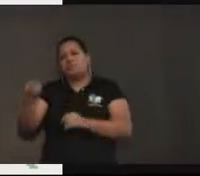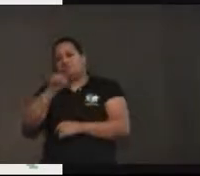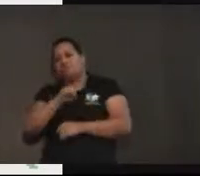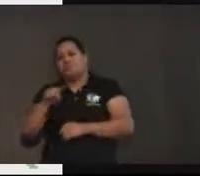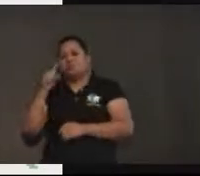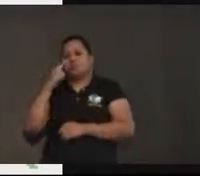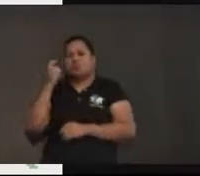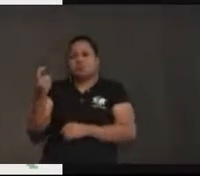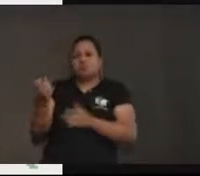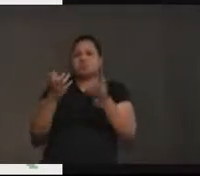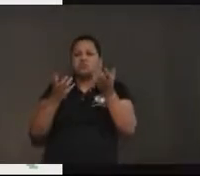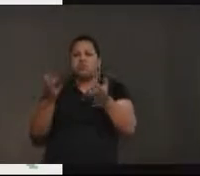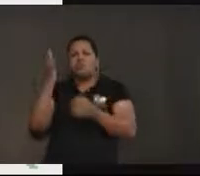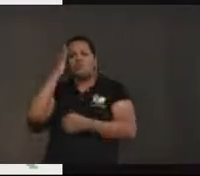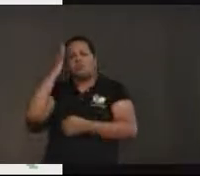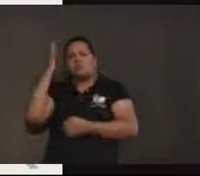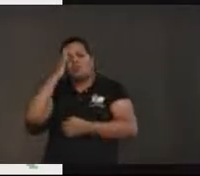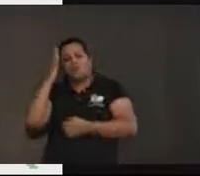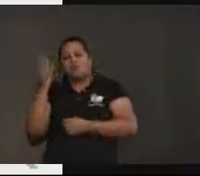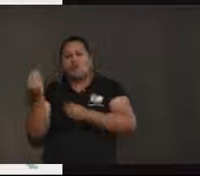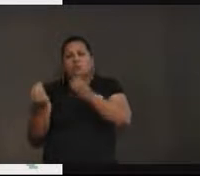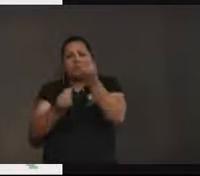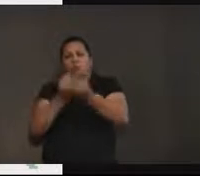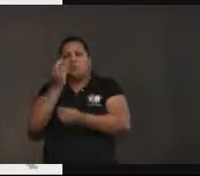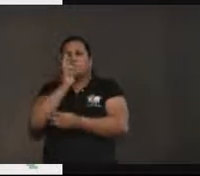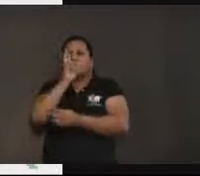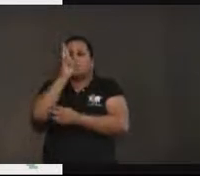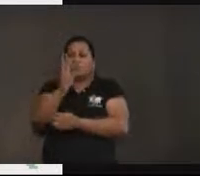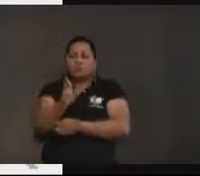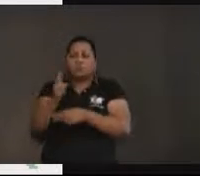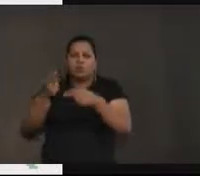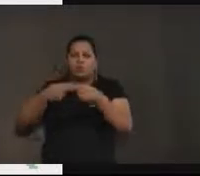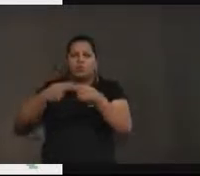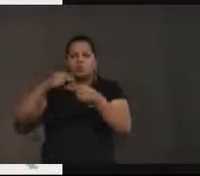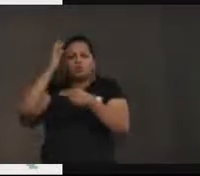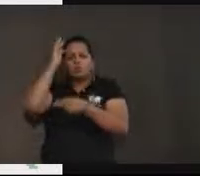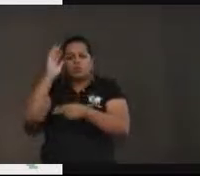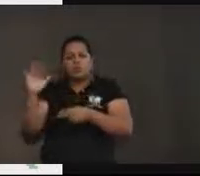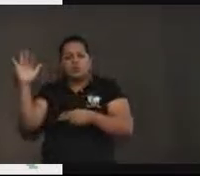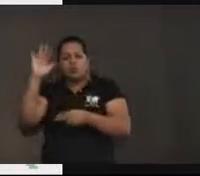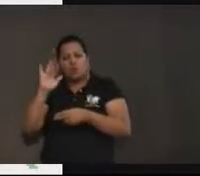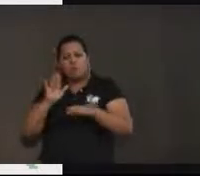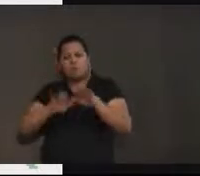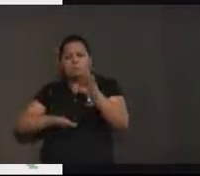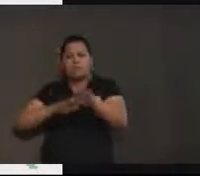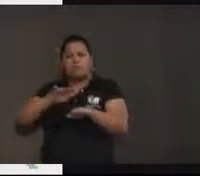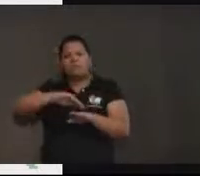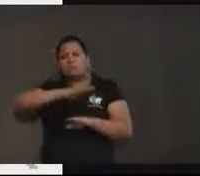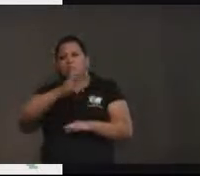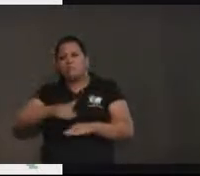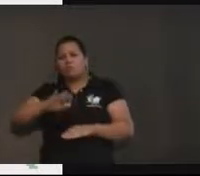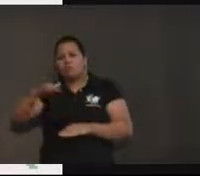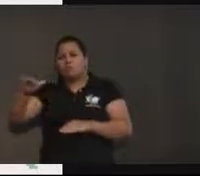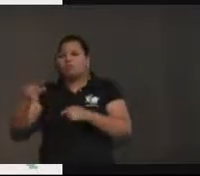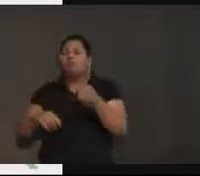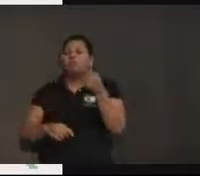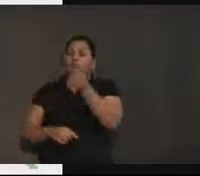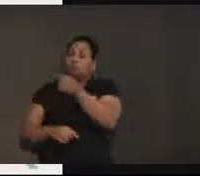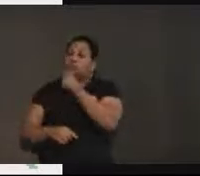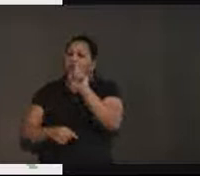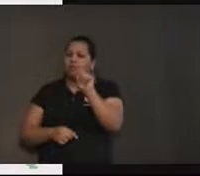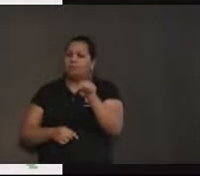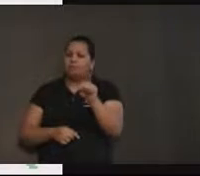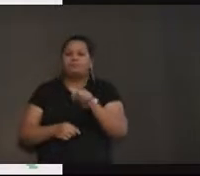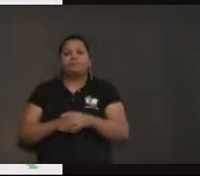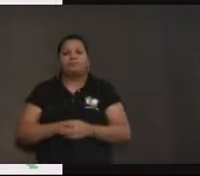quem quiser saber de resultados que usam teorema do Passo na montanha um metros variacionais é o vamos ver o